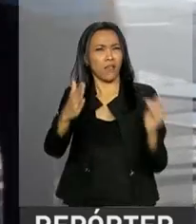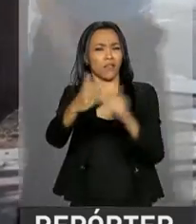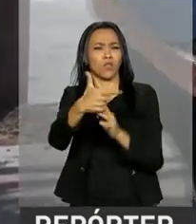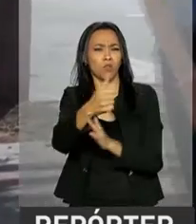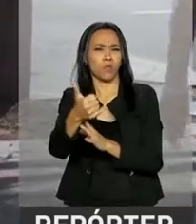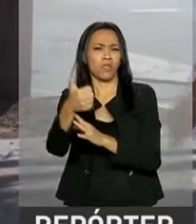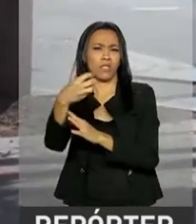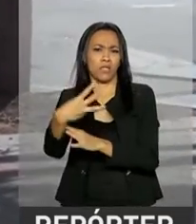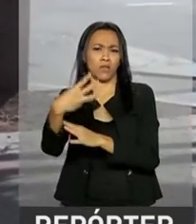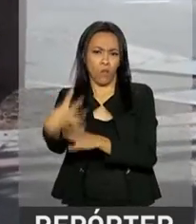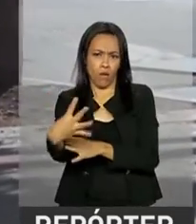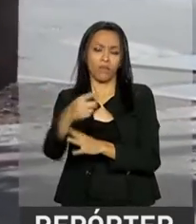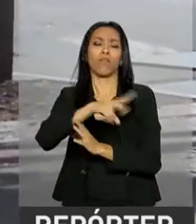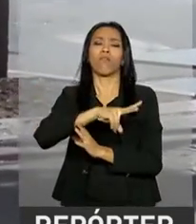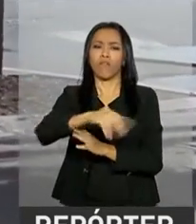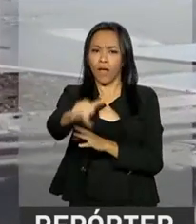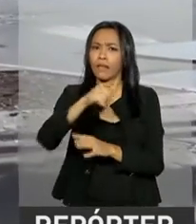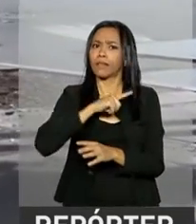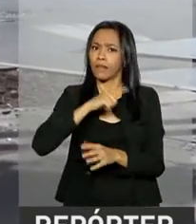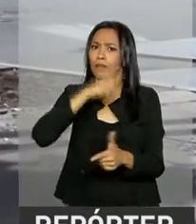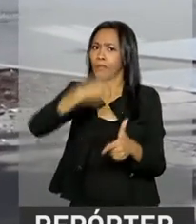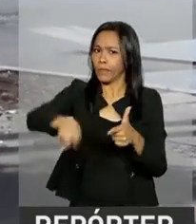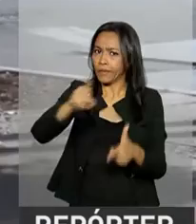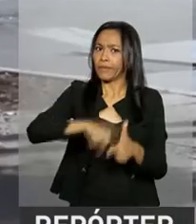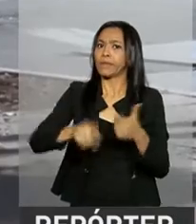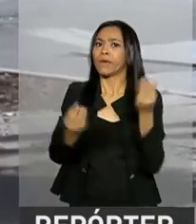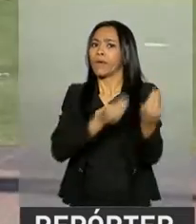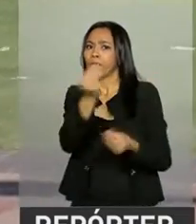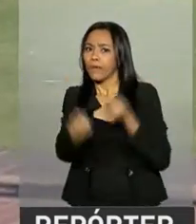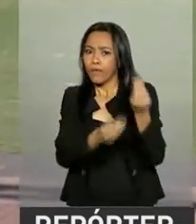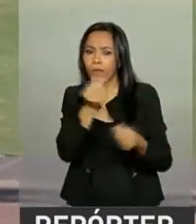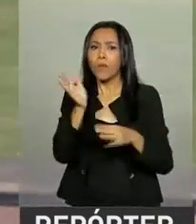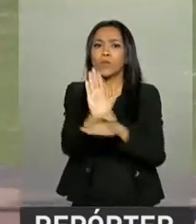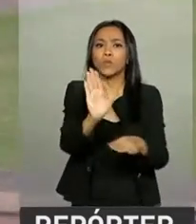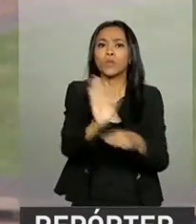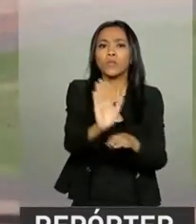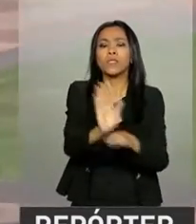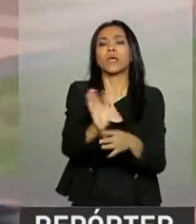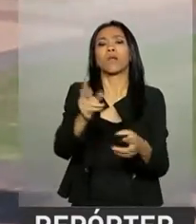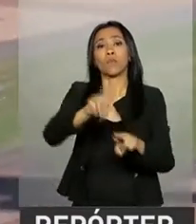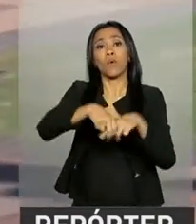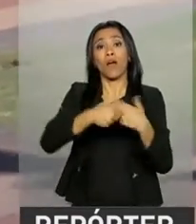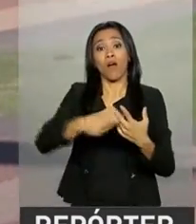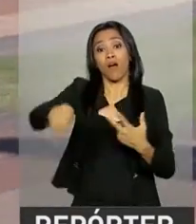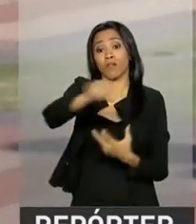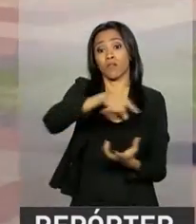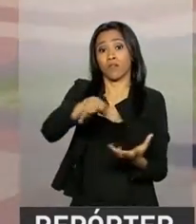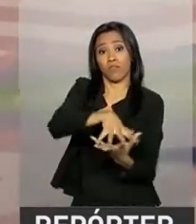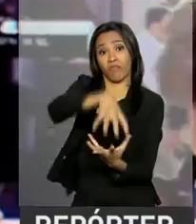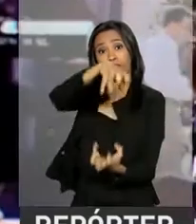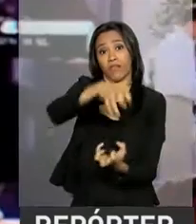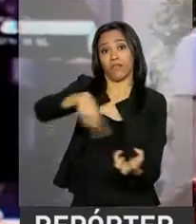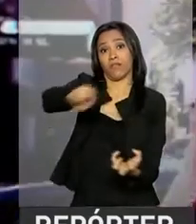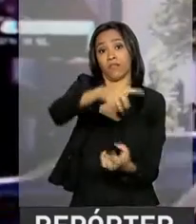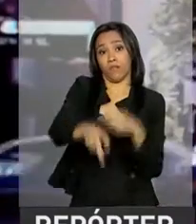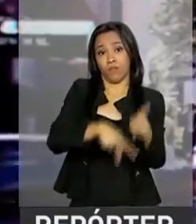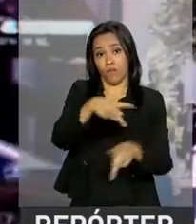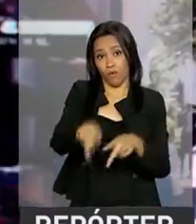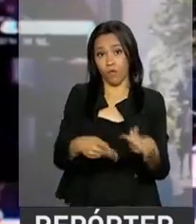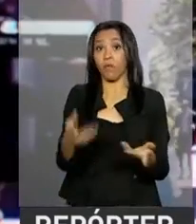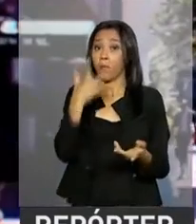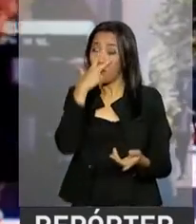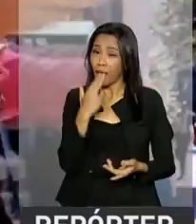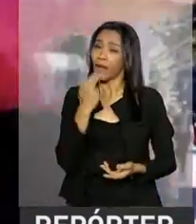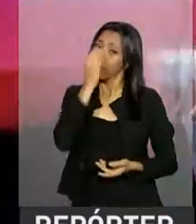os americanos já vão passar a ter dificuldades para financiar os benefícios por causa do envelhecimento da população. Problema parecido